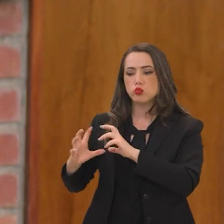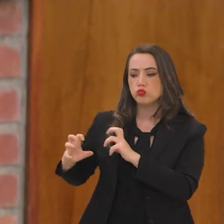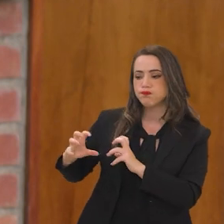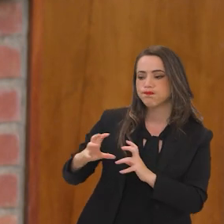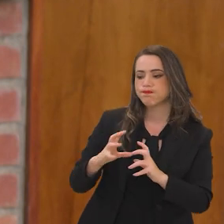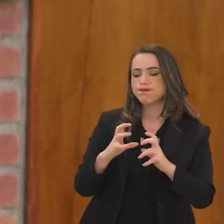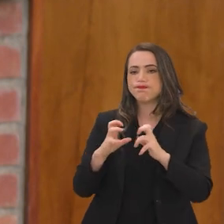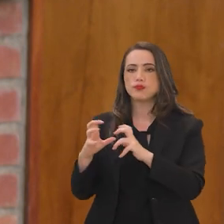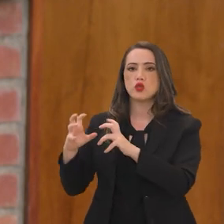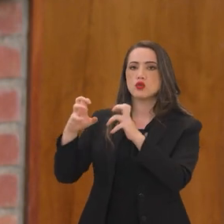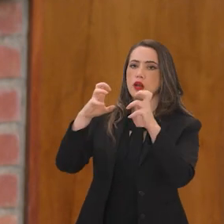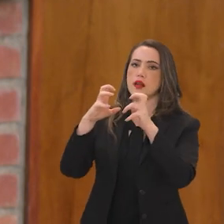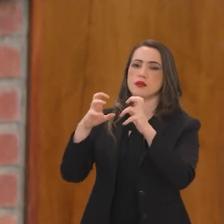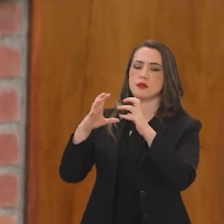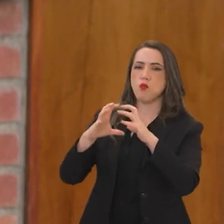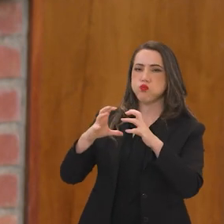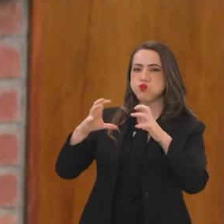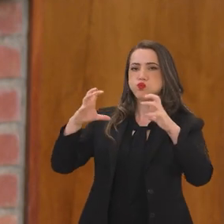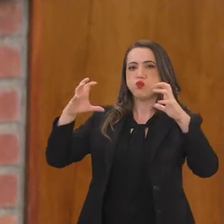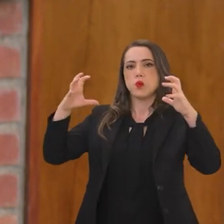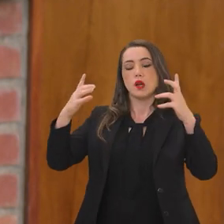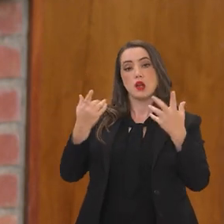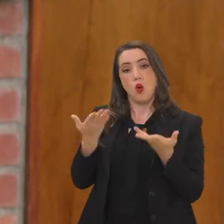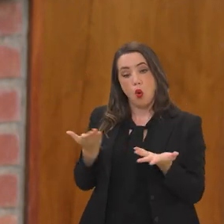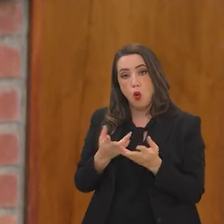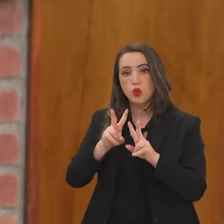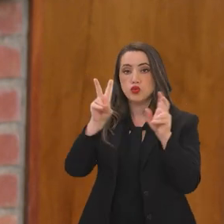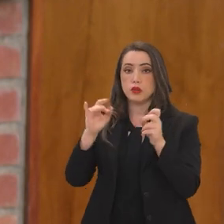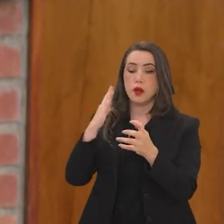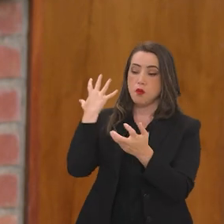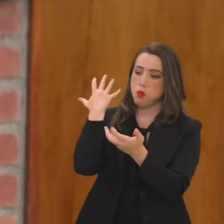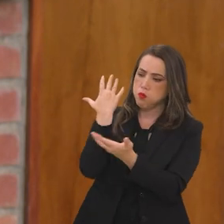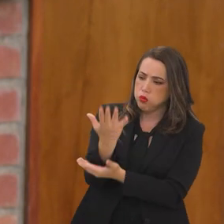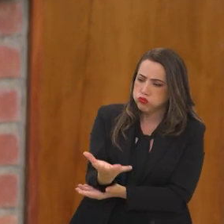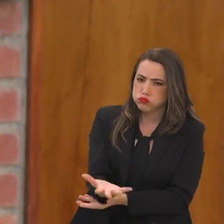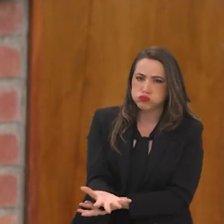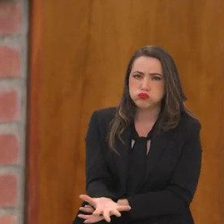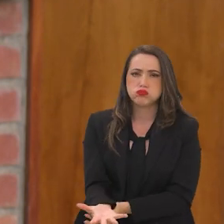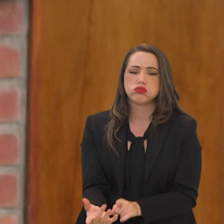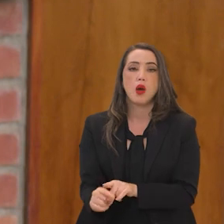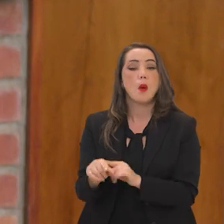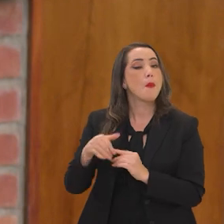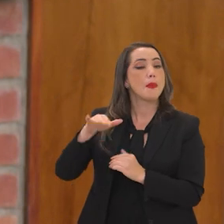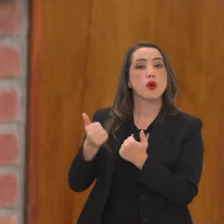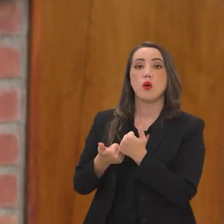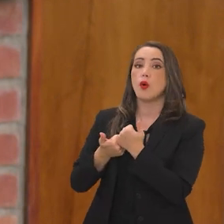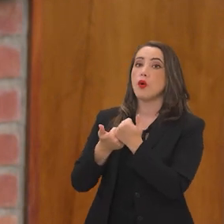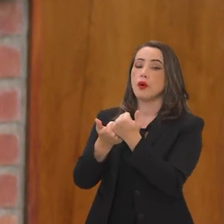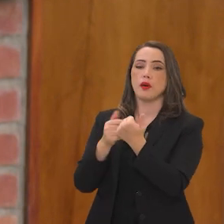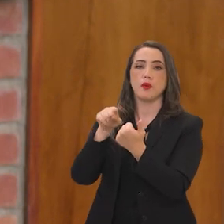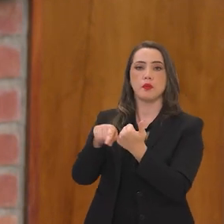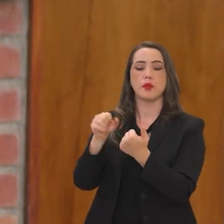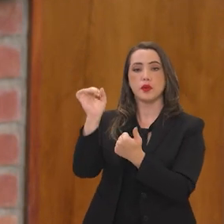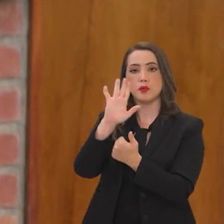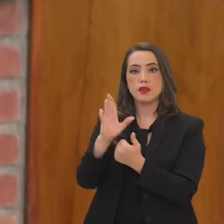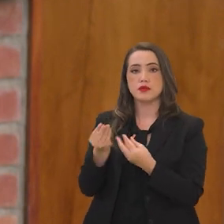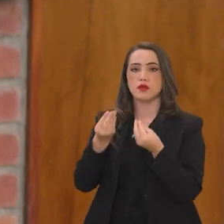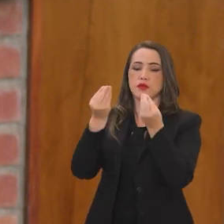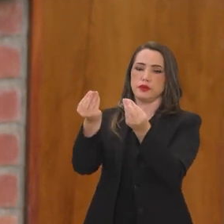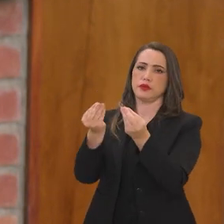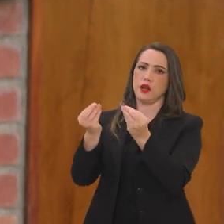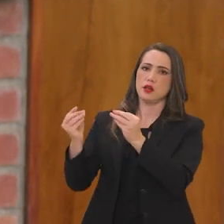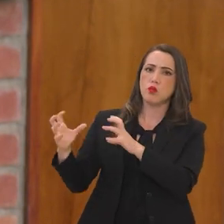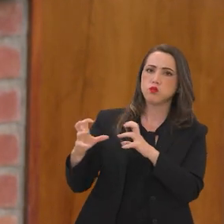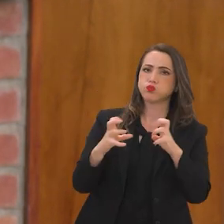de efeito estufa então quando hoje a gente fala de desmatamento no Brasil que a maior contribuição que o Brasil dá em termos de emissões para atmosfera